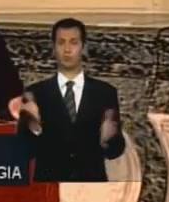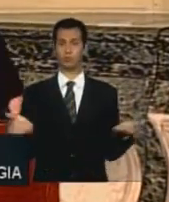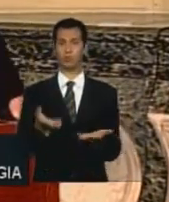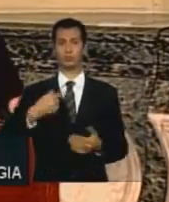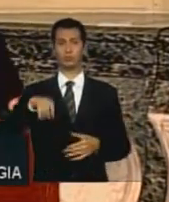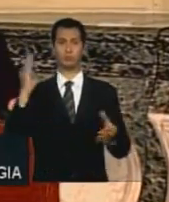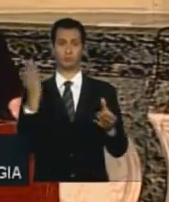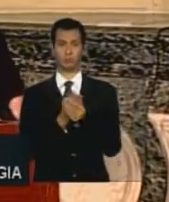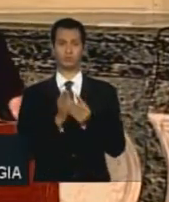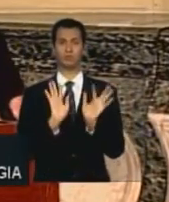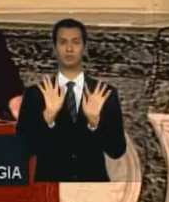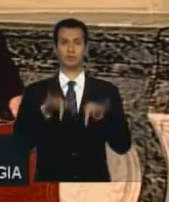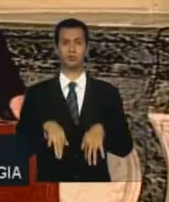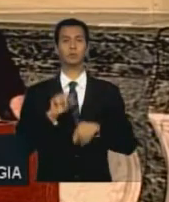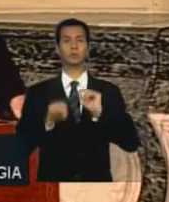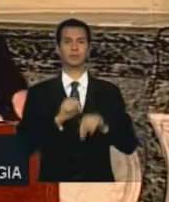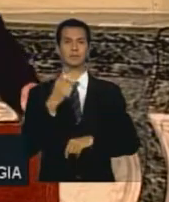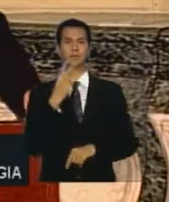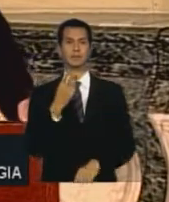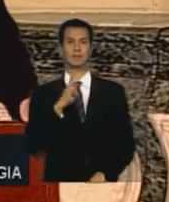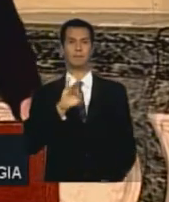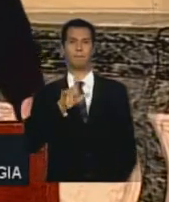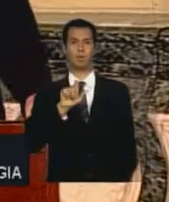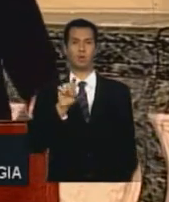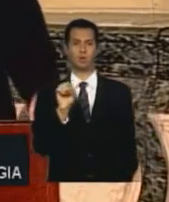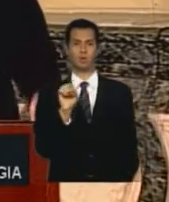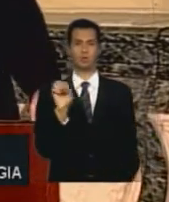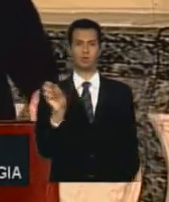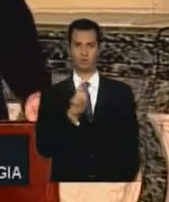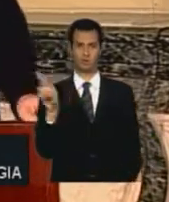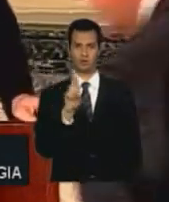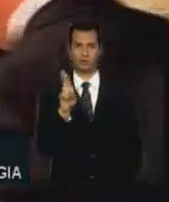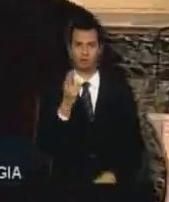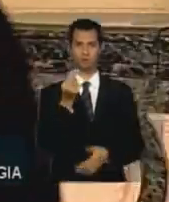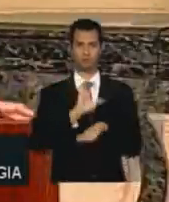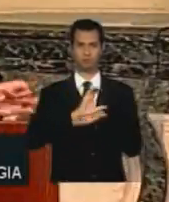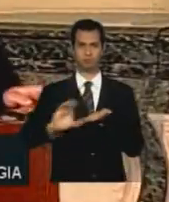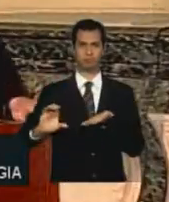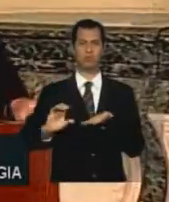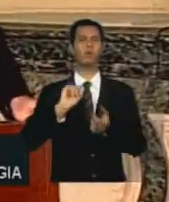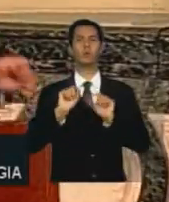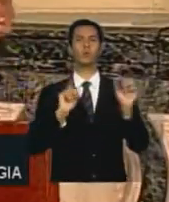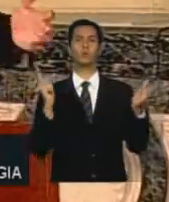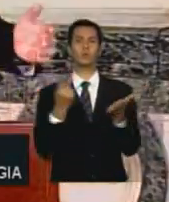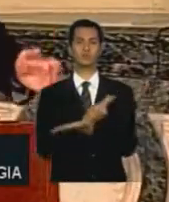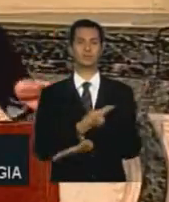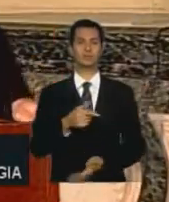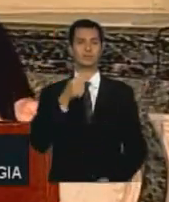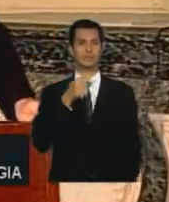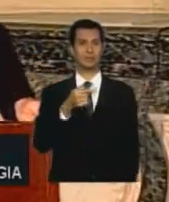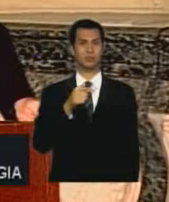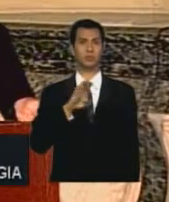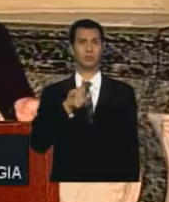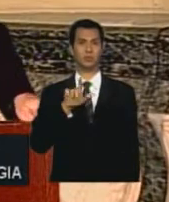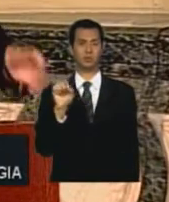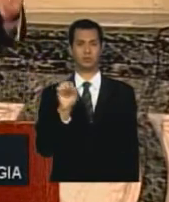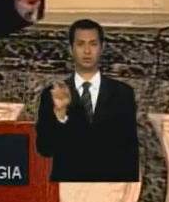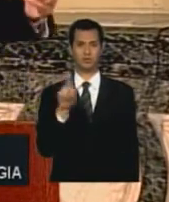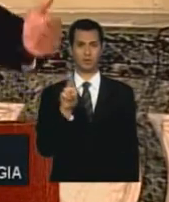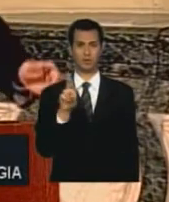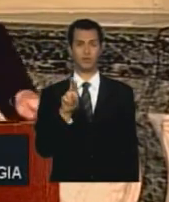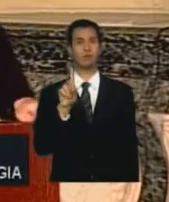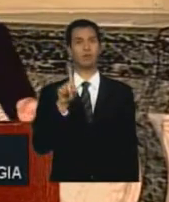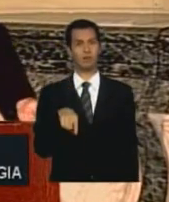finaliza em 3 bilhões de reais, dos quais 7 bilhões de reais serão usados